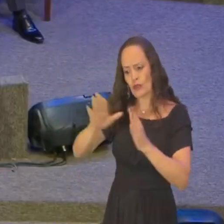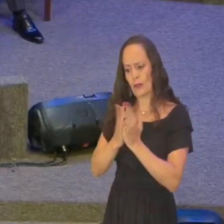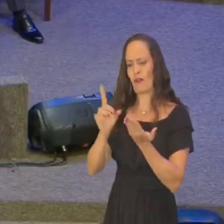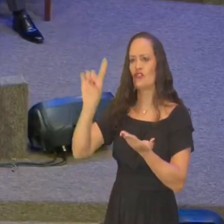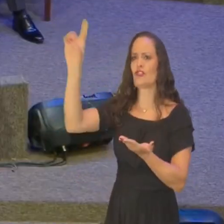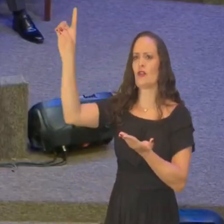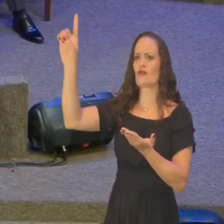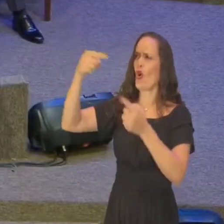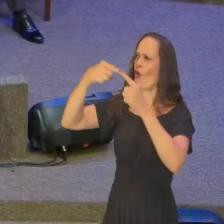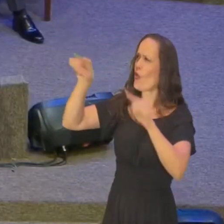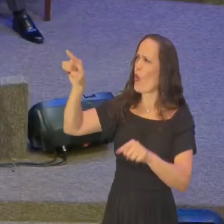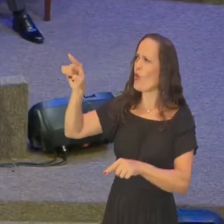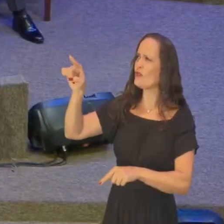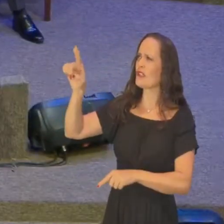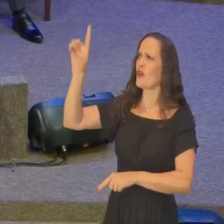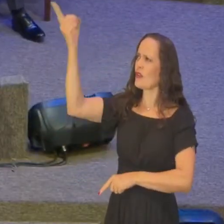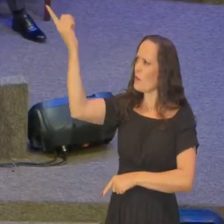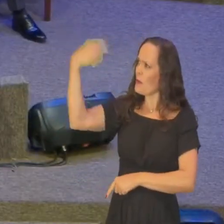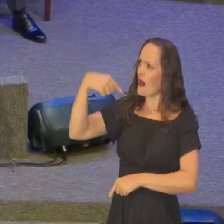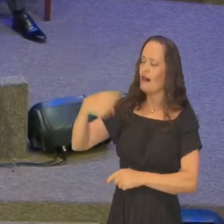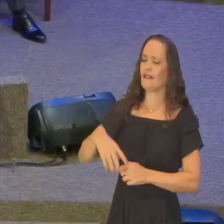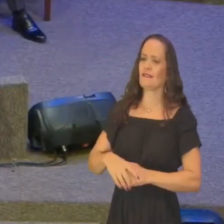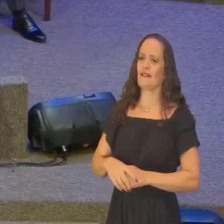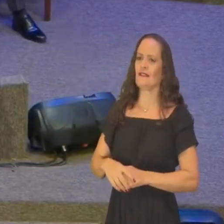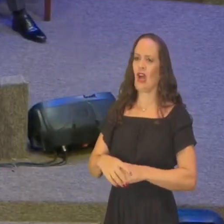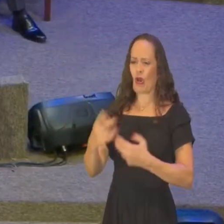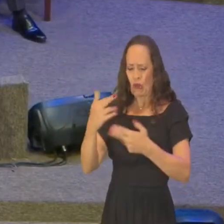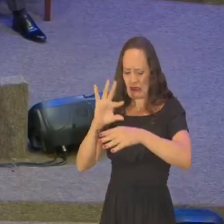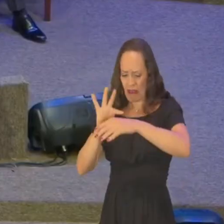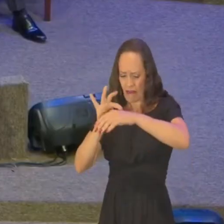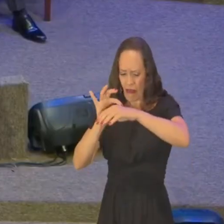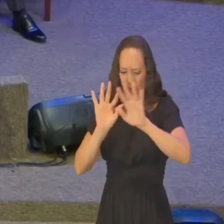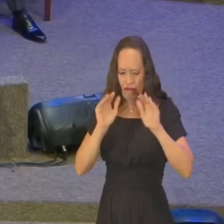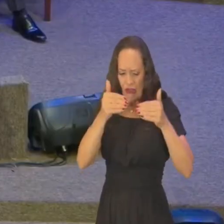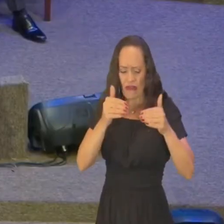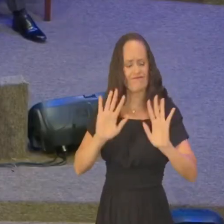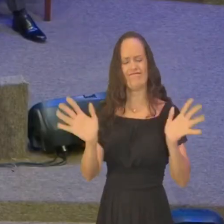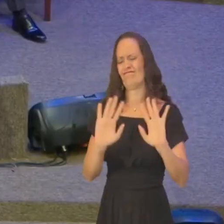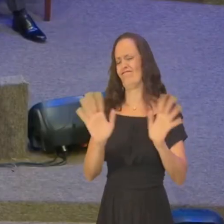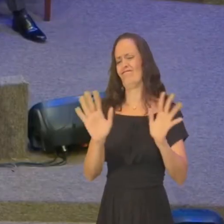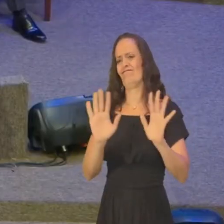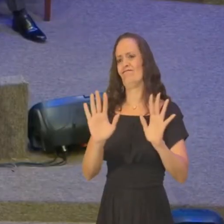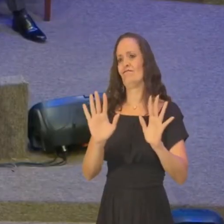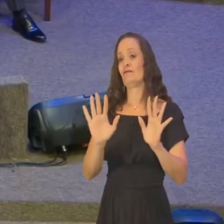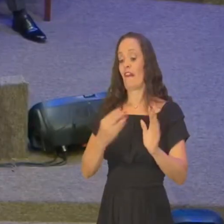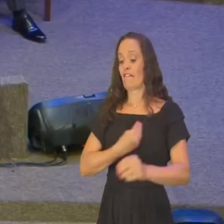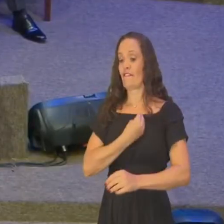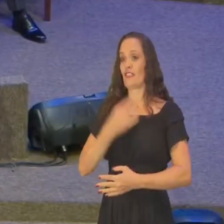voz de Deus, tudo aquilo que é carnal, e nos inclinarmos a uma vida no Espírito.